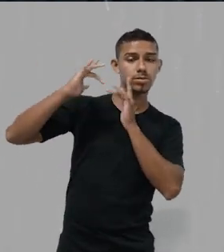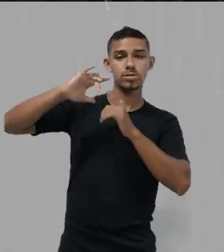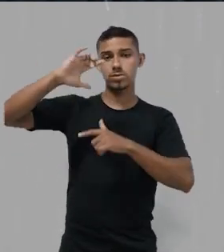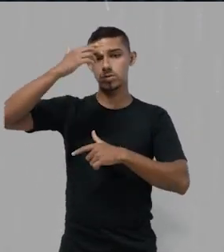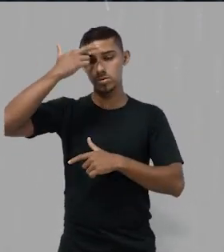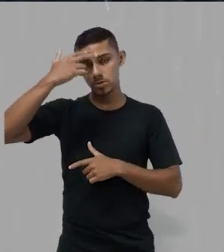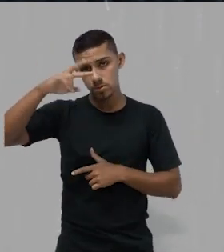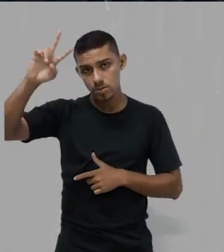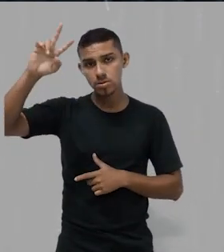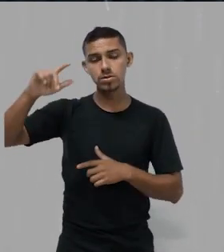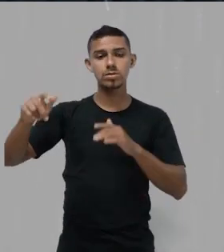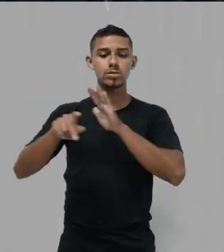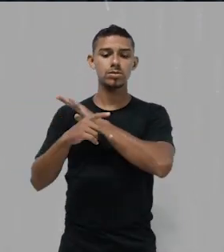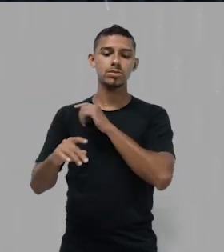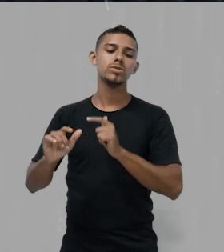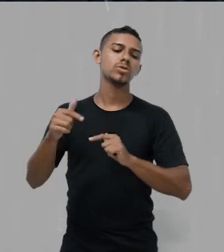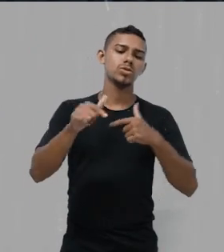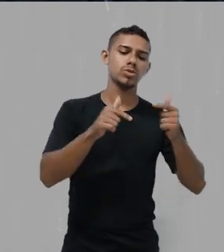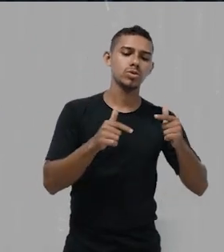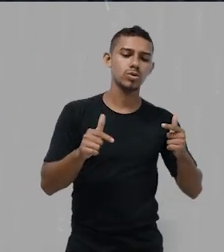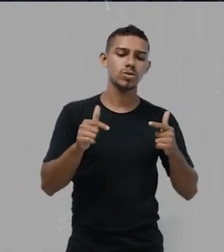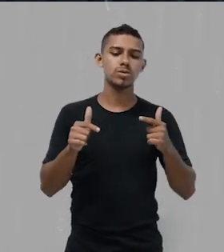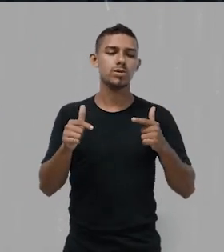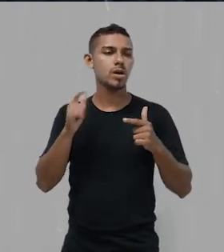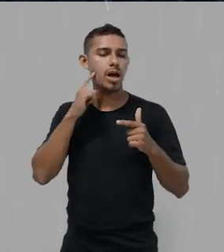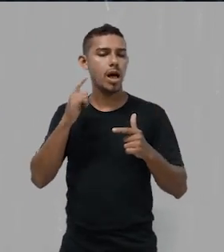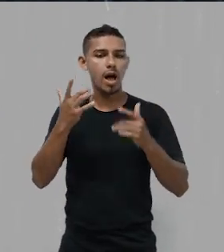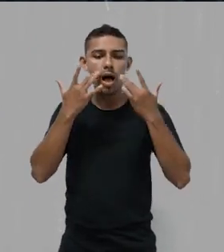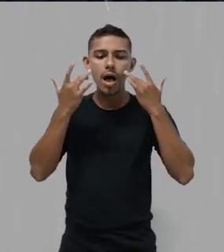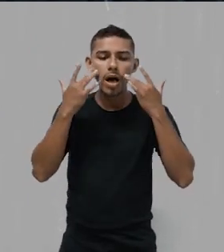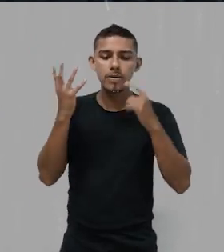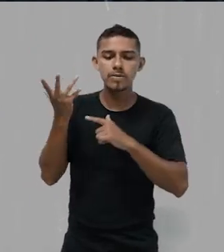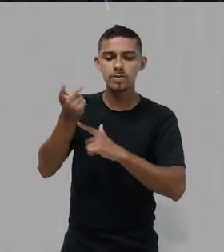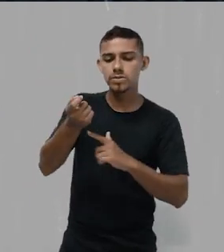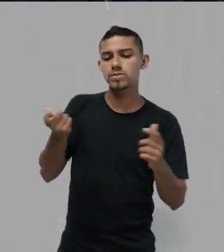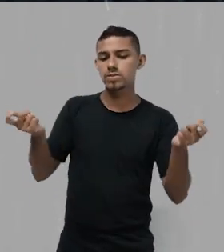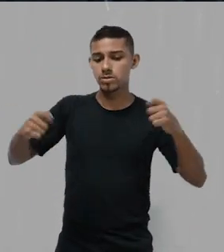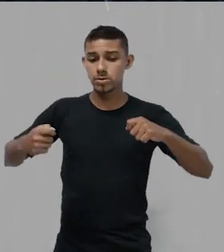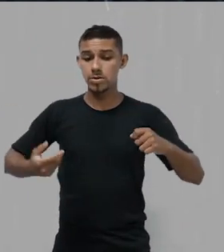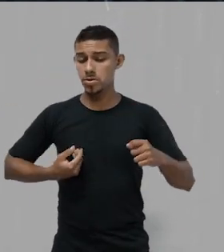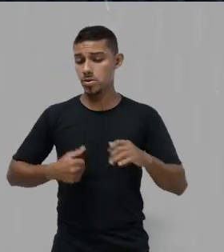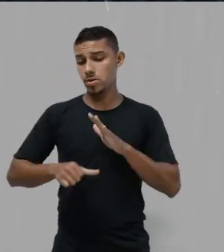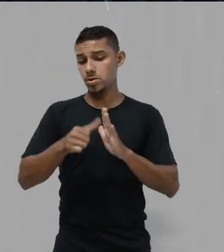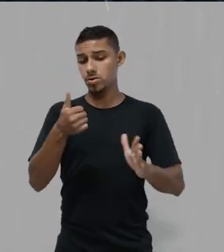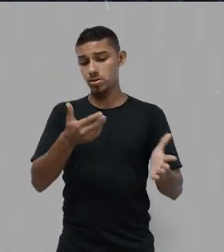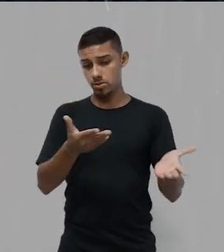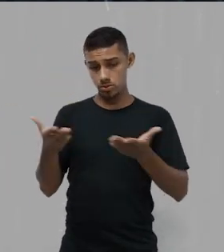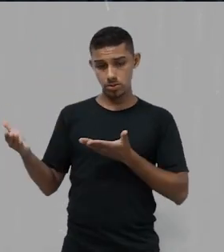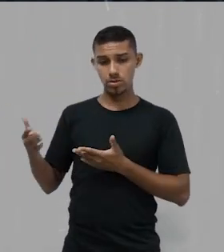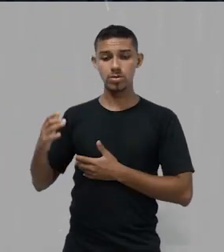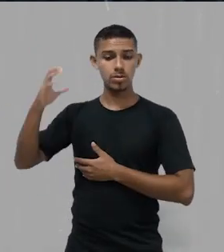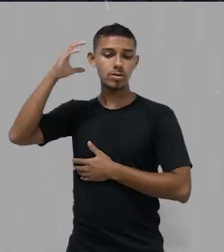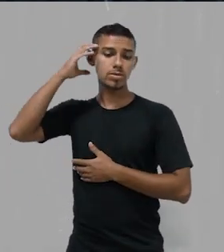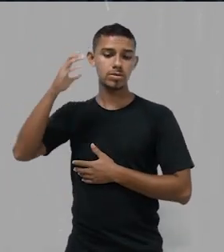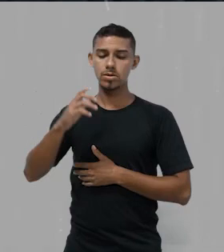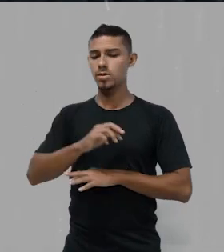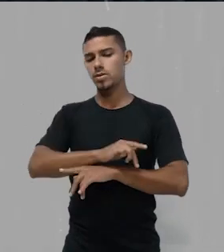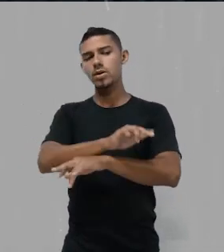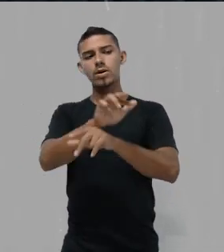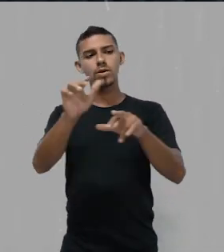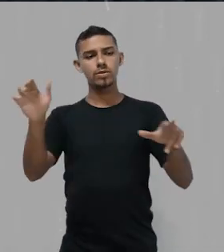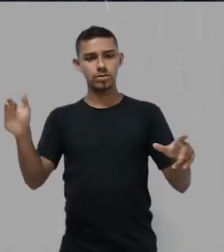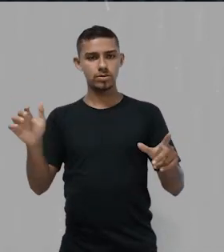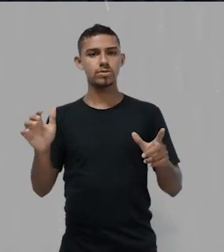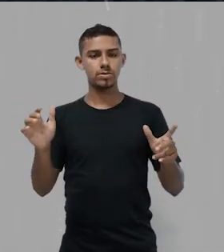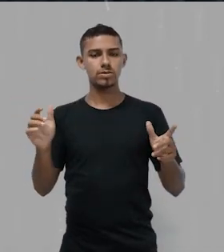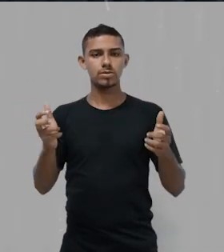outros ismos que a arte vai permitindo. Por quê? Porque um dos primeiros é justamente esse aqui, né? Picasso tinha várias manias, eu vou falar várias vezes